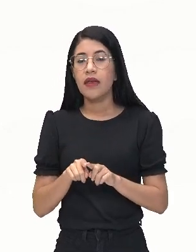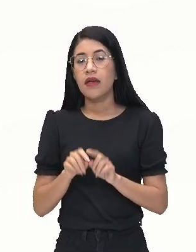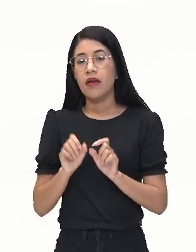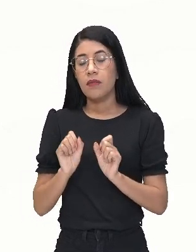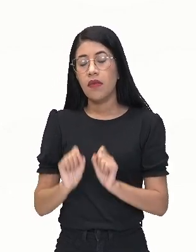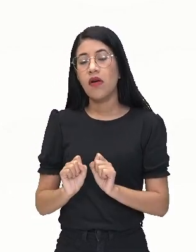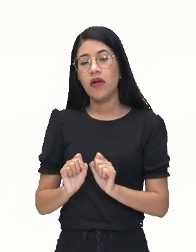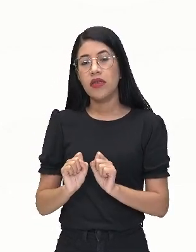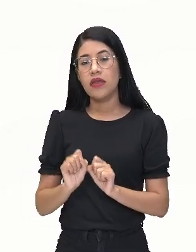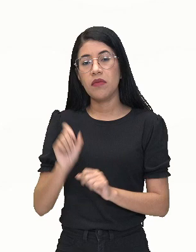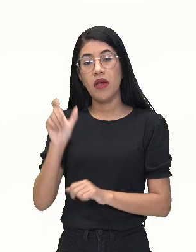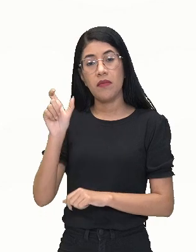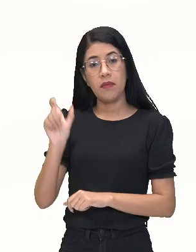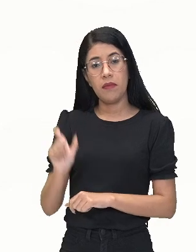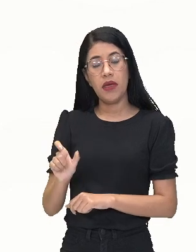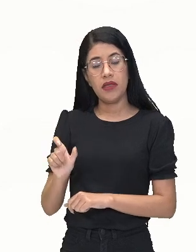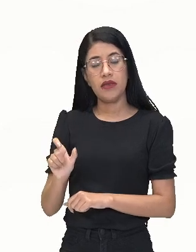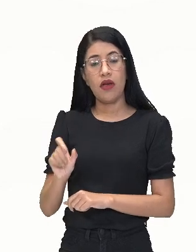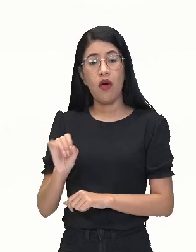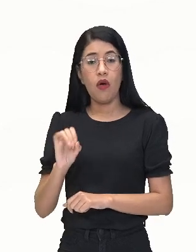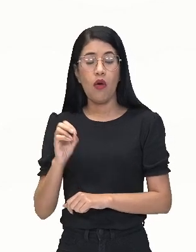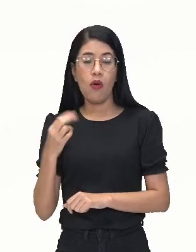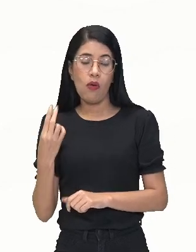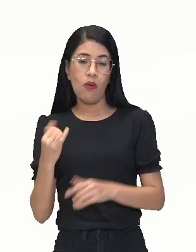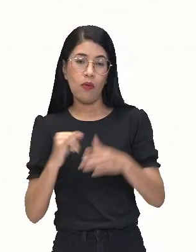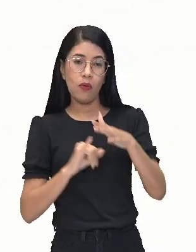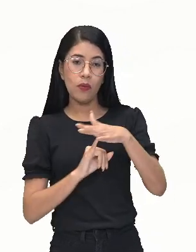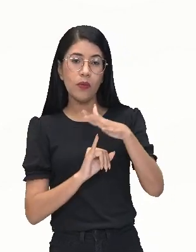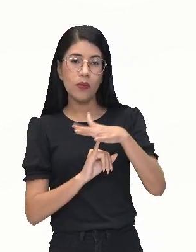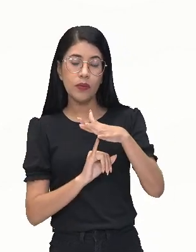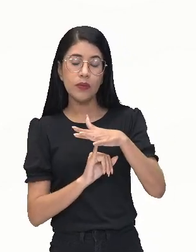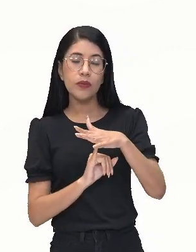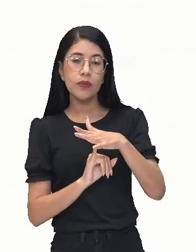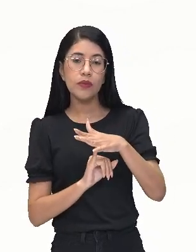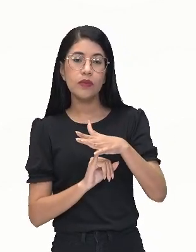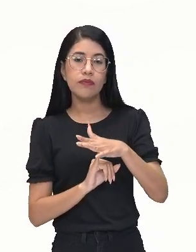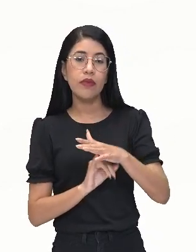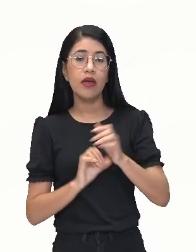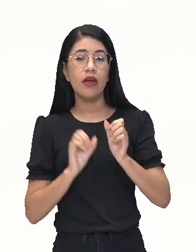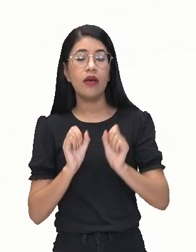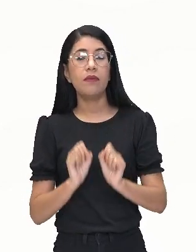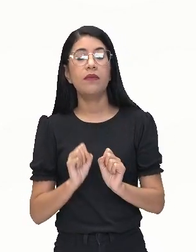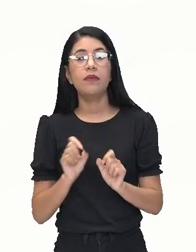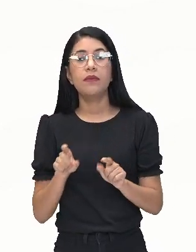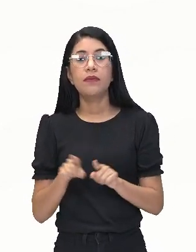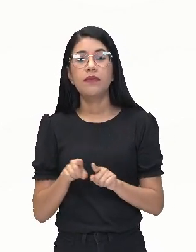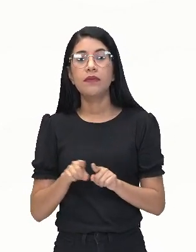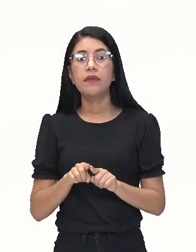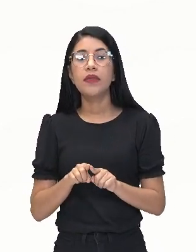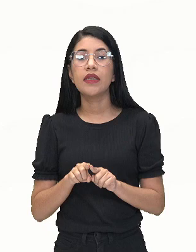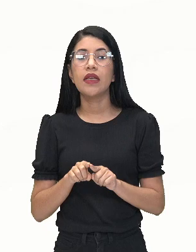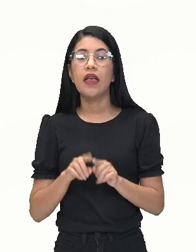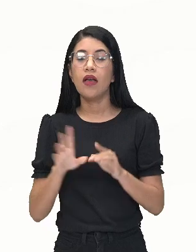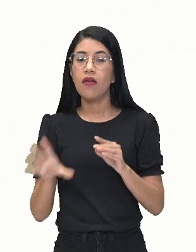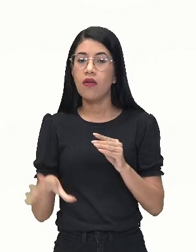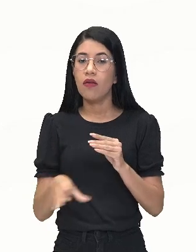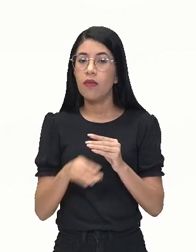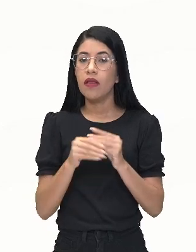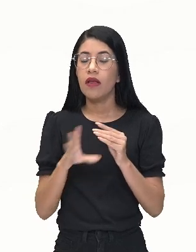uma pessoa ou uma instituição. E isso pode ser ainda completado,